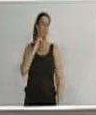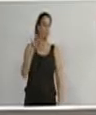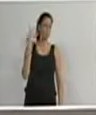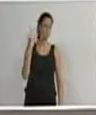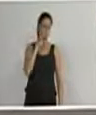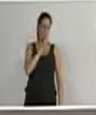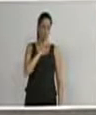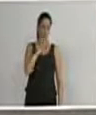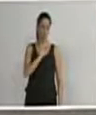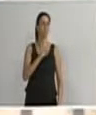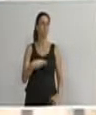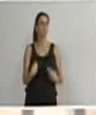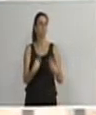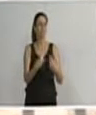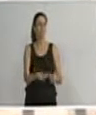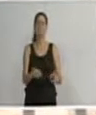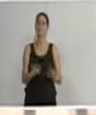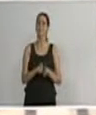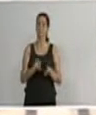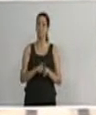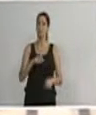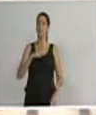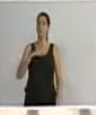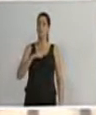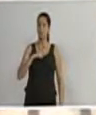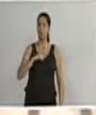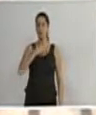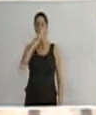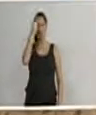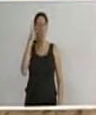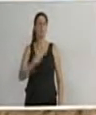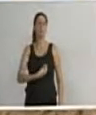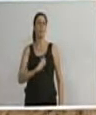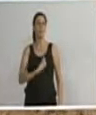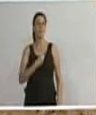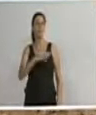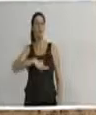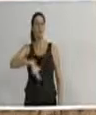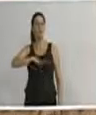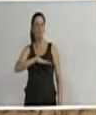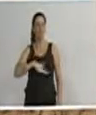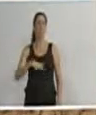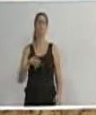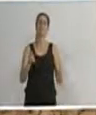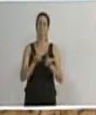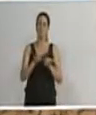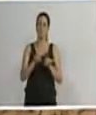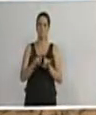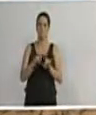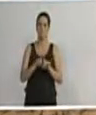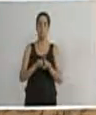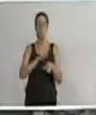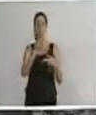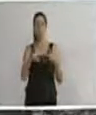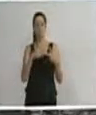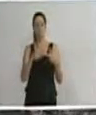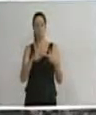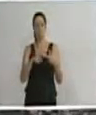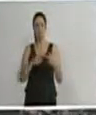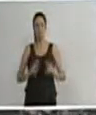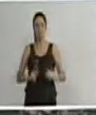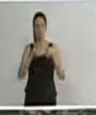sábado, inclusive tivemos a presença de vários edis desta casa lá presente. Quero aqui também falar de uma outra